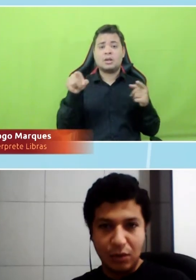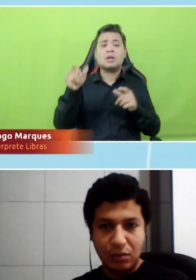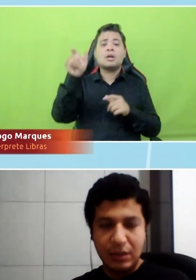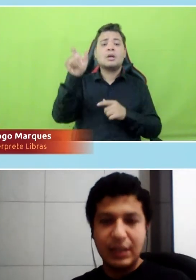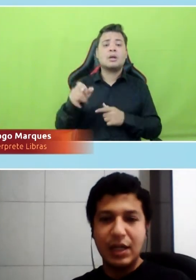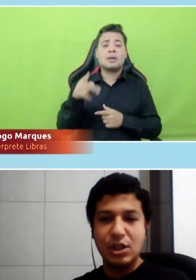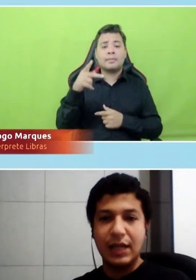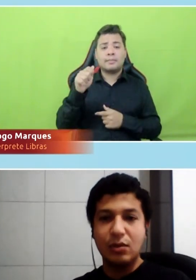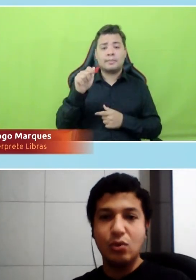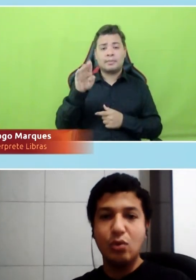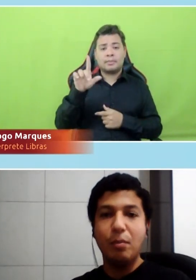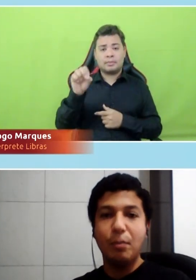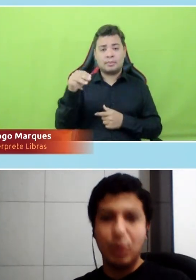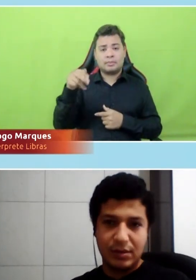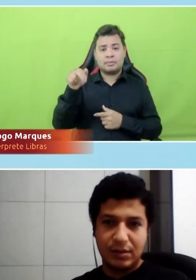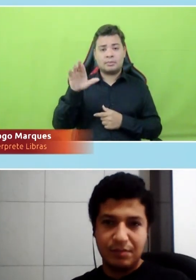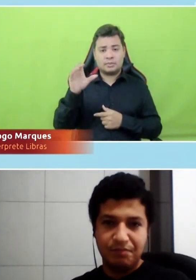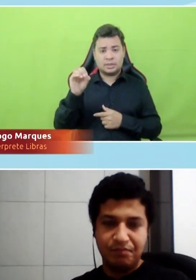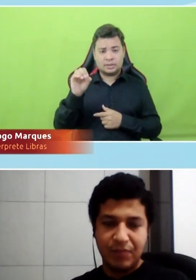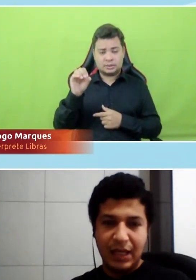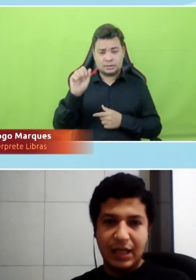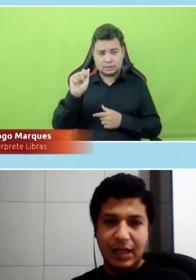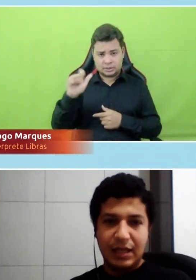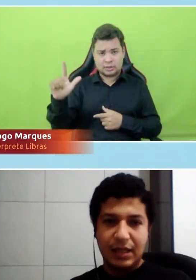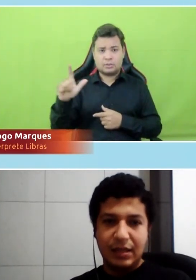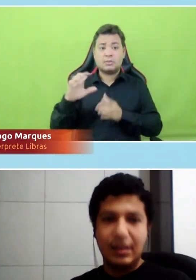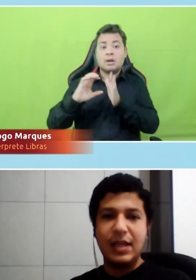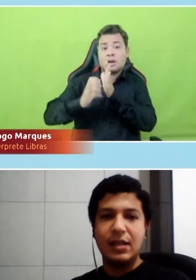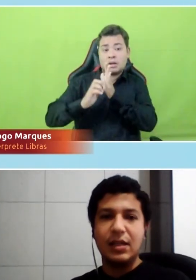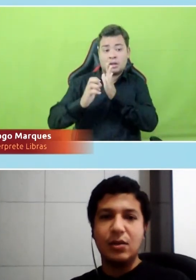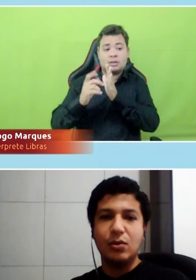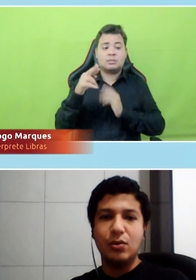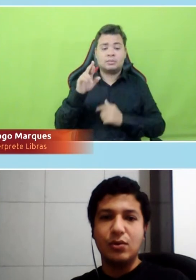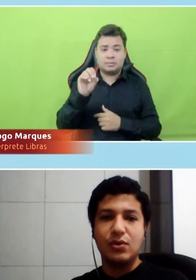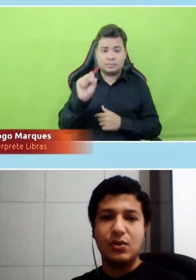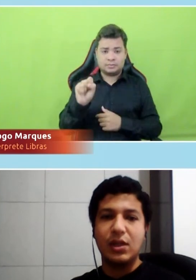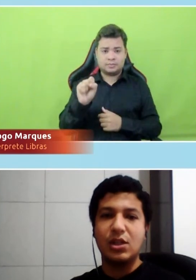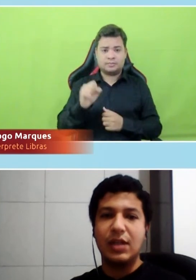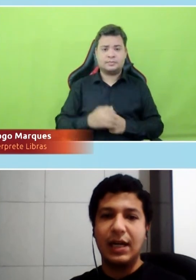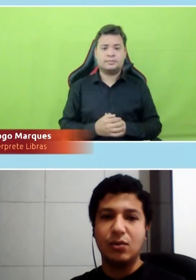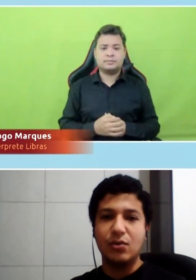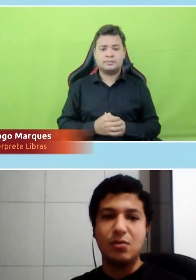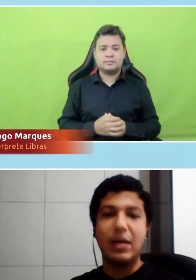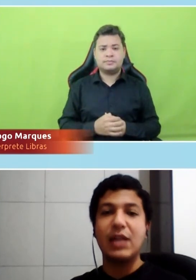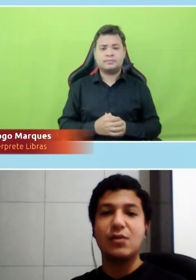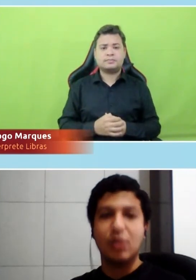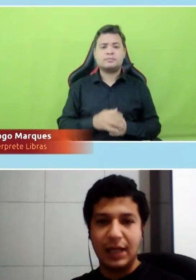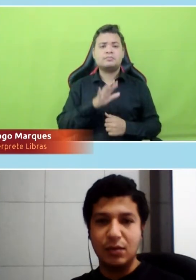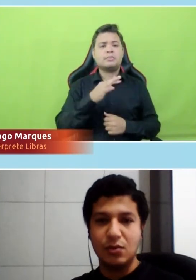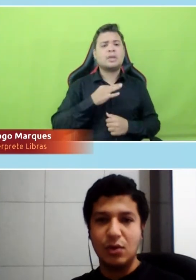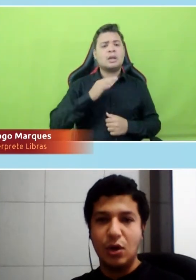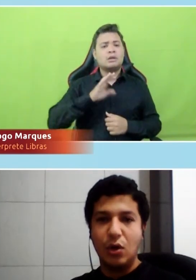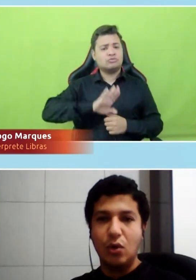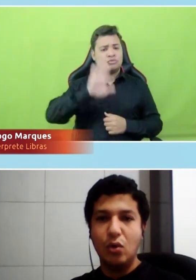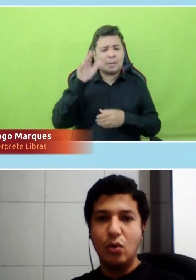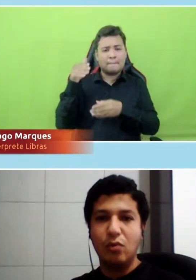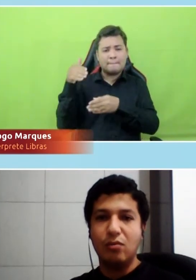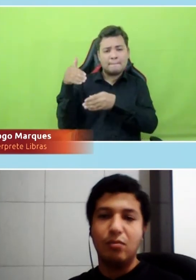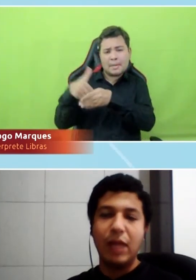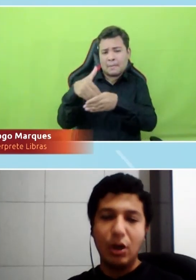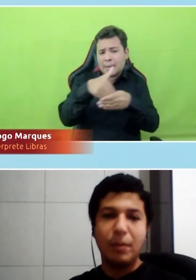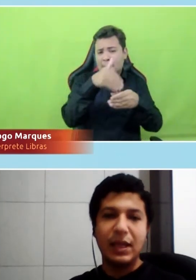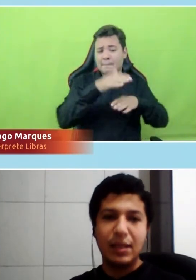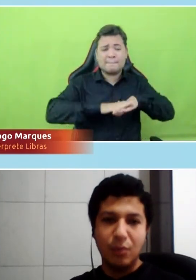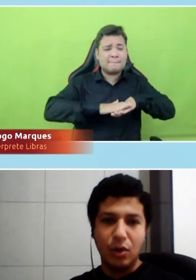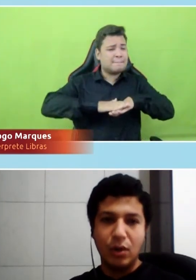Marçal, candidato do PROS. Dentre os candidatos mais votados, o